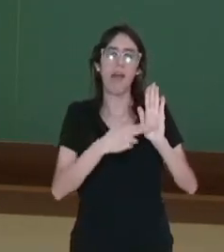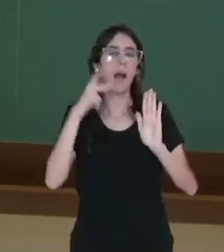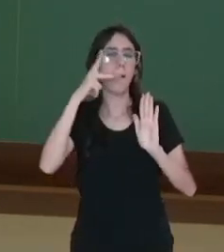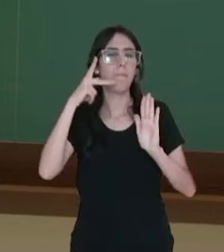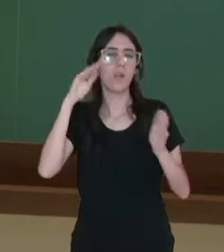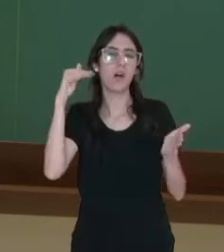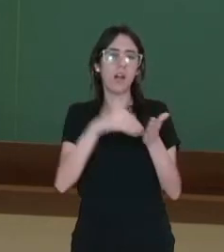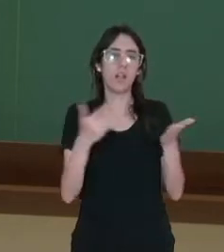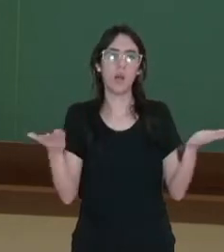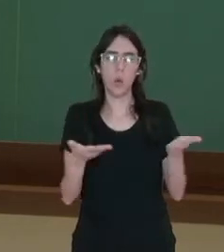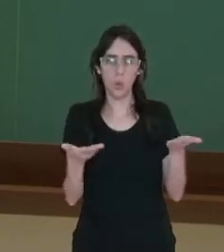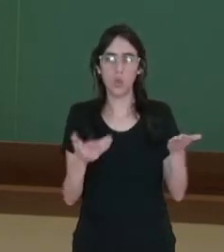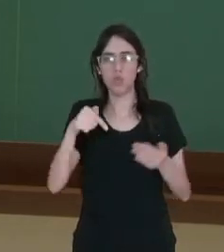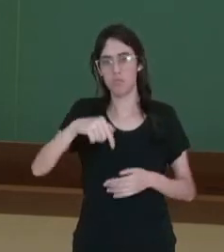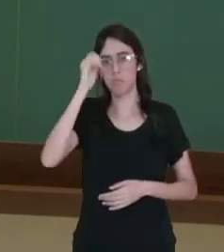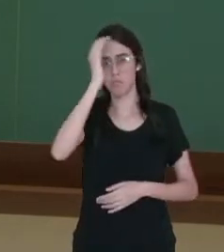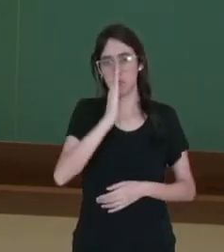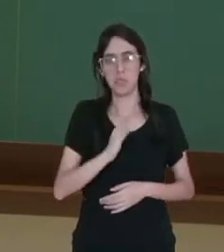vigentes no Brasil